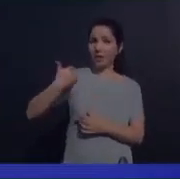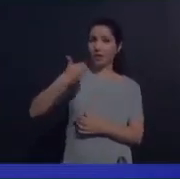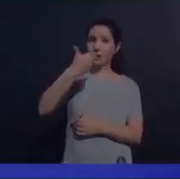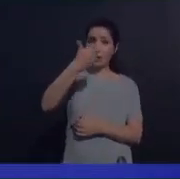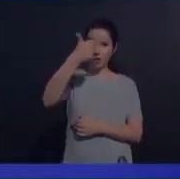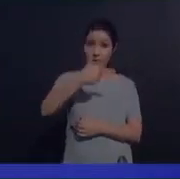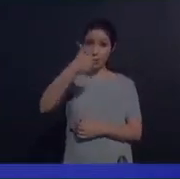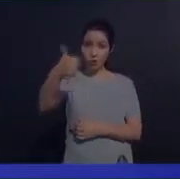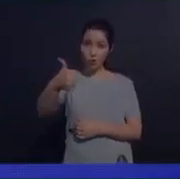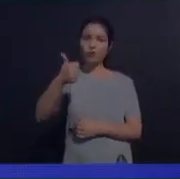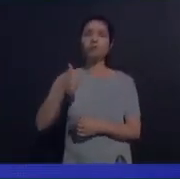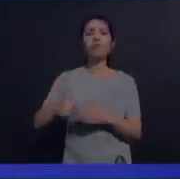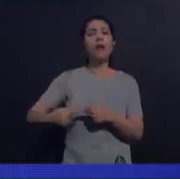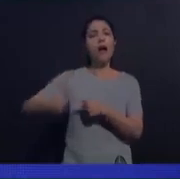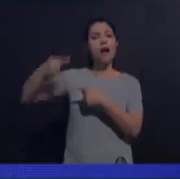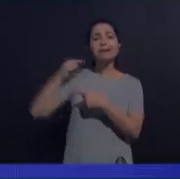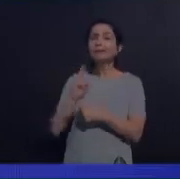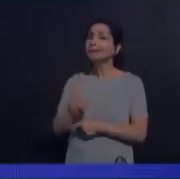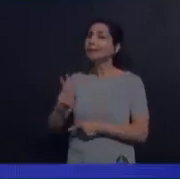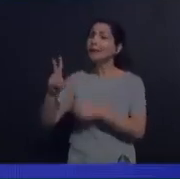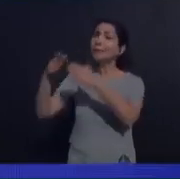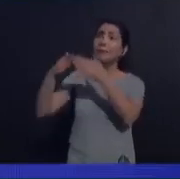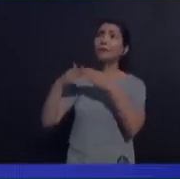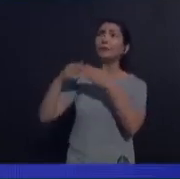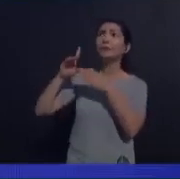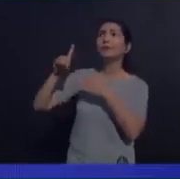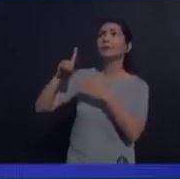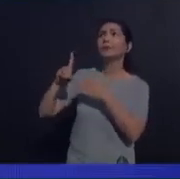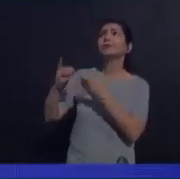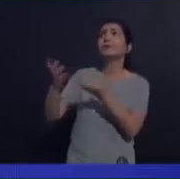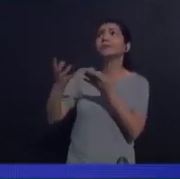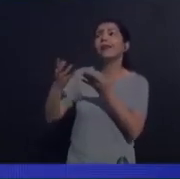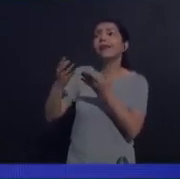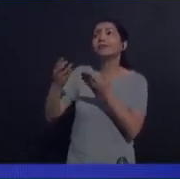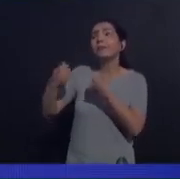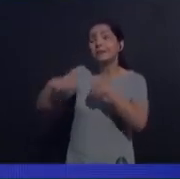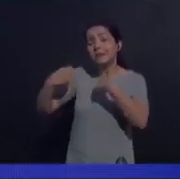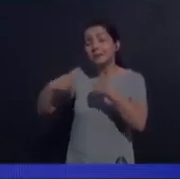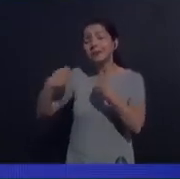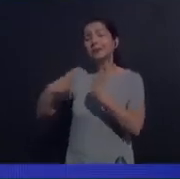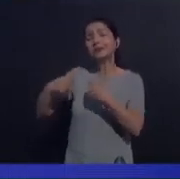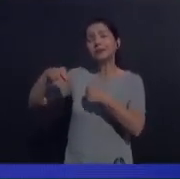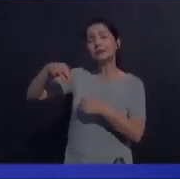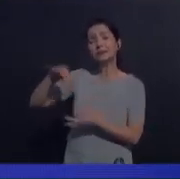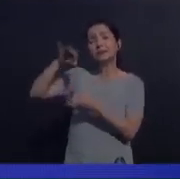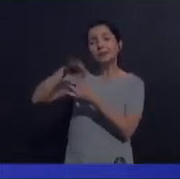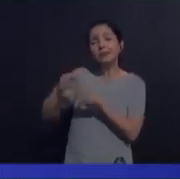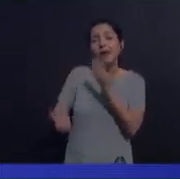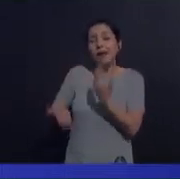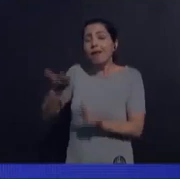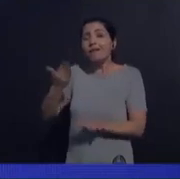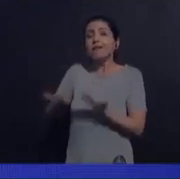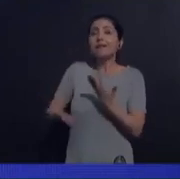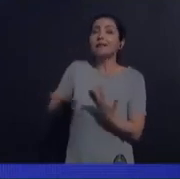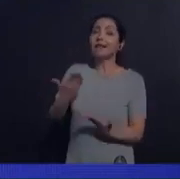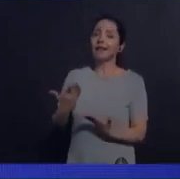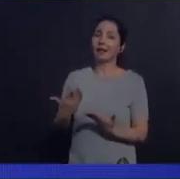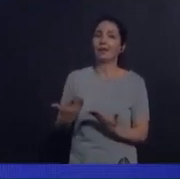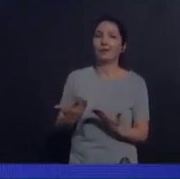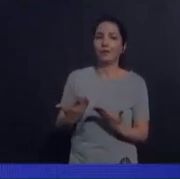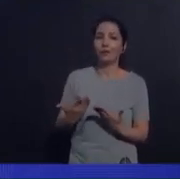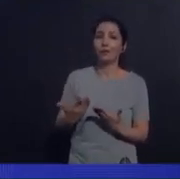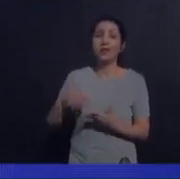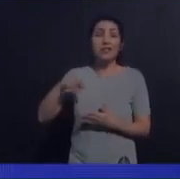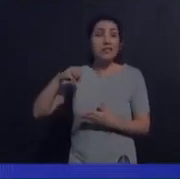eu sempre orei pedindo a Deus para me dar o espírito de equilíbrio. Porque senão eu sei que o meu casamento, ele